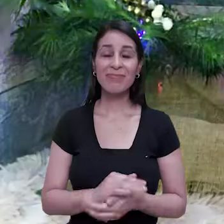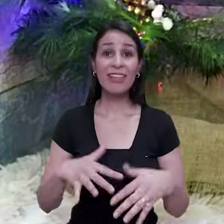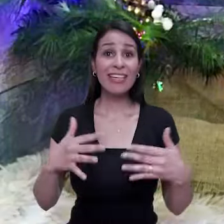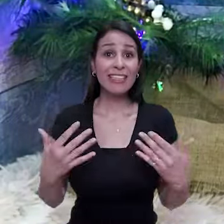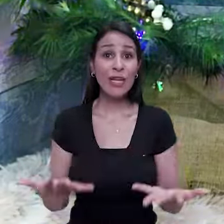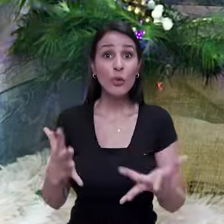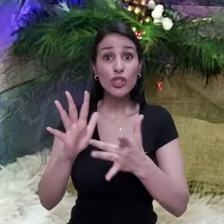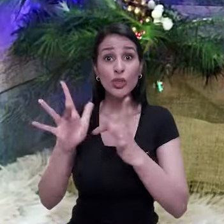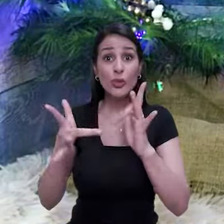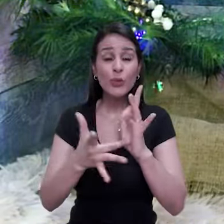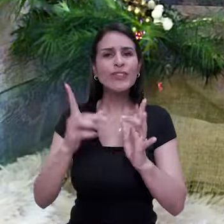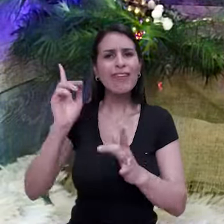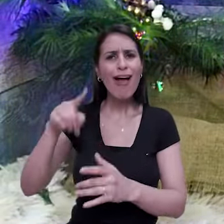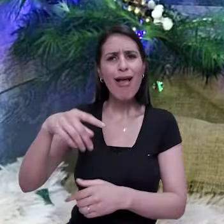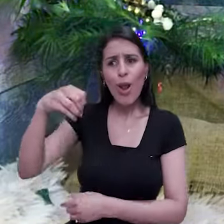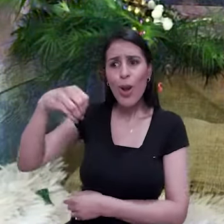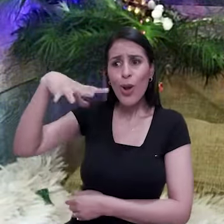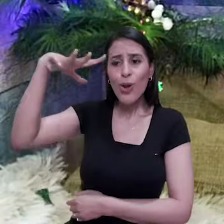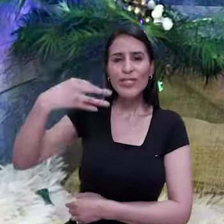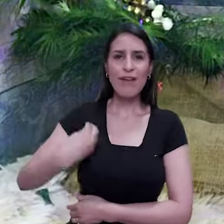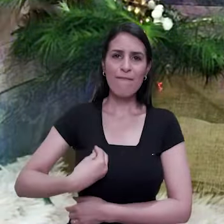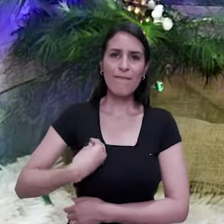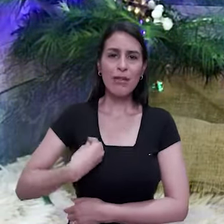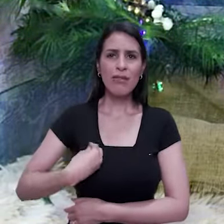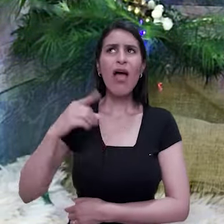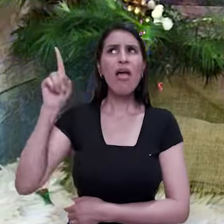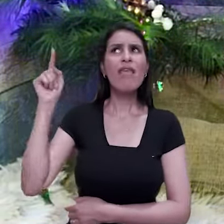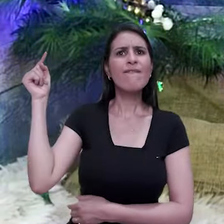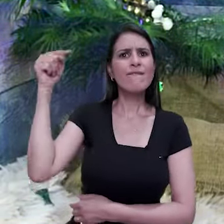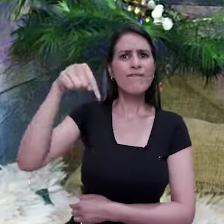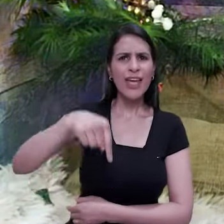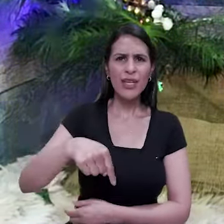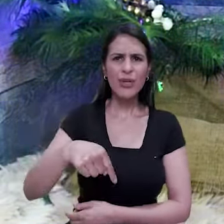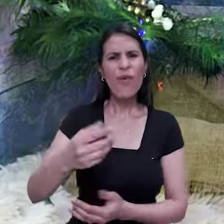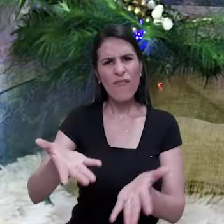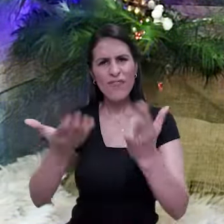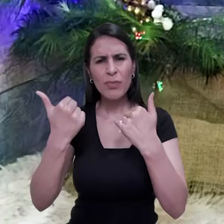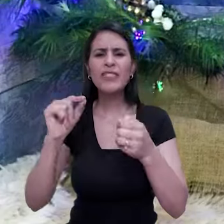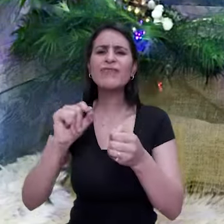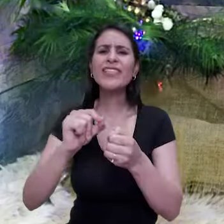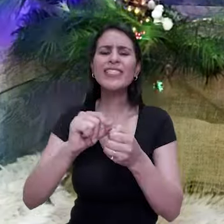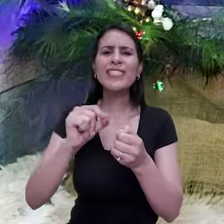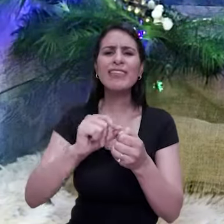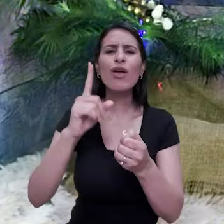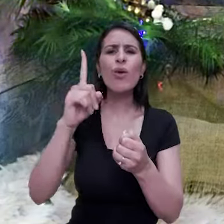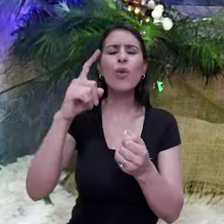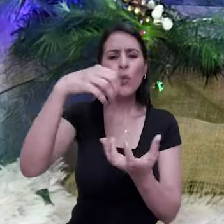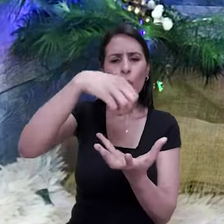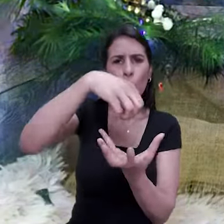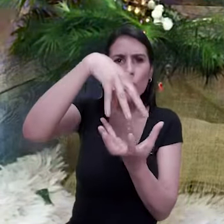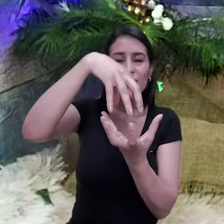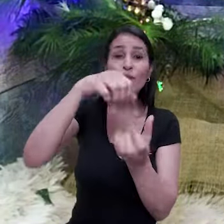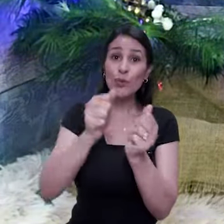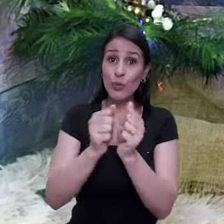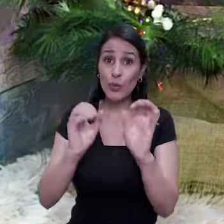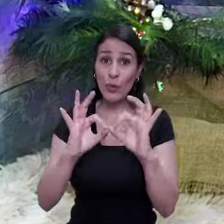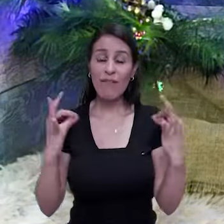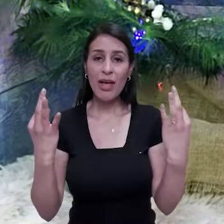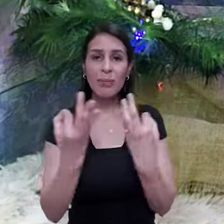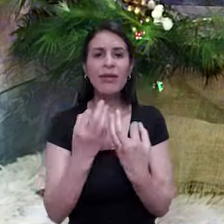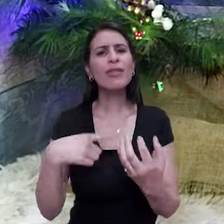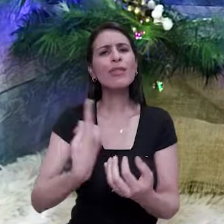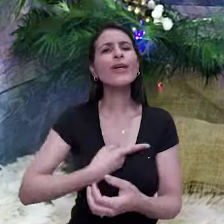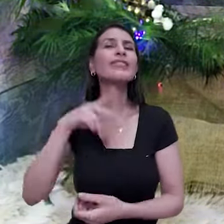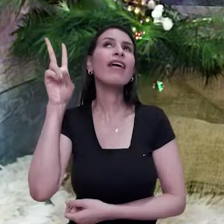Jesus, a luz da vida, veio a nós. Vamos confeccionar uma lanterna em família para nos lembrar desta luz que sempre